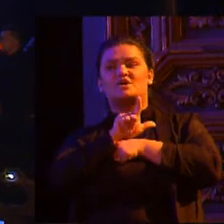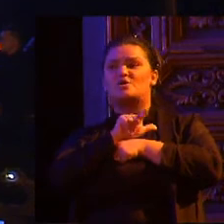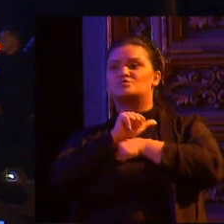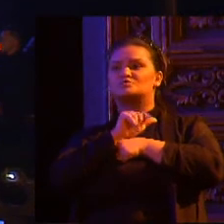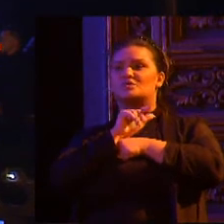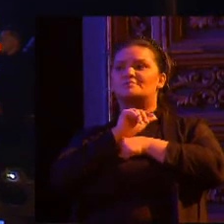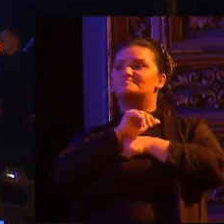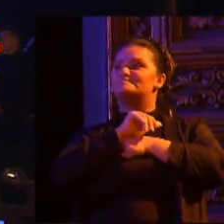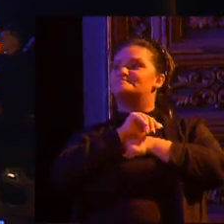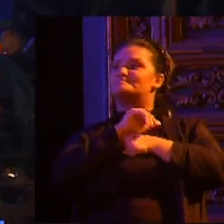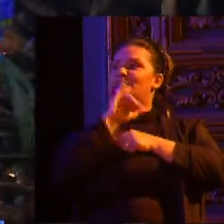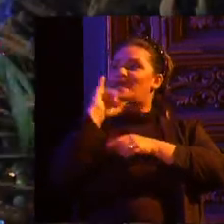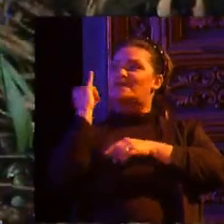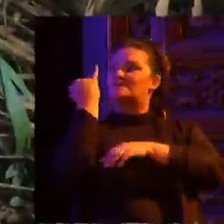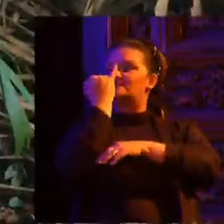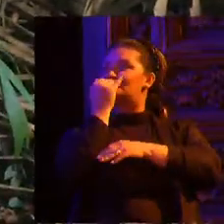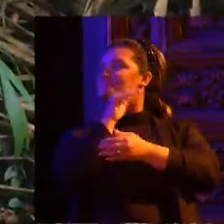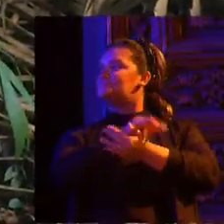Luyara Borari.